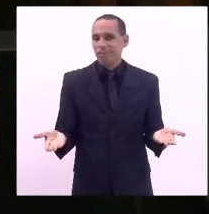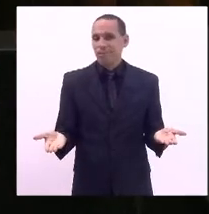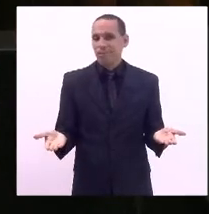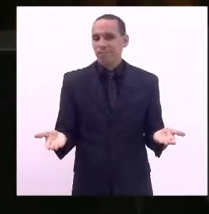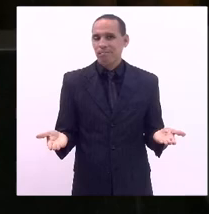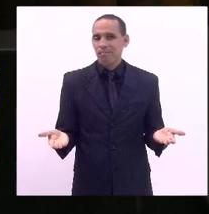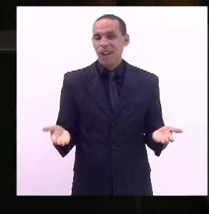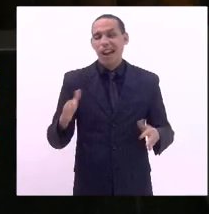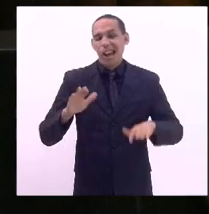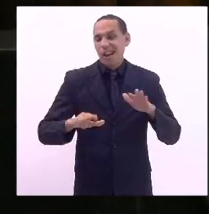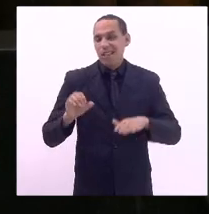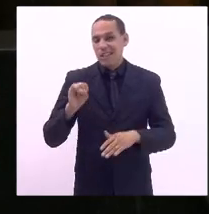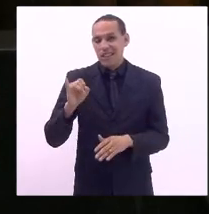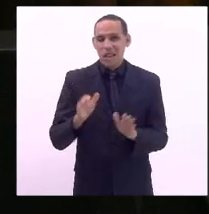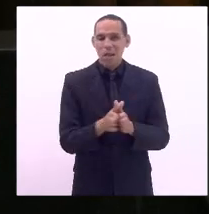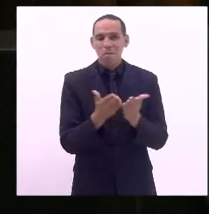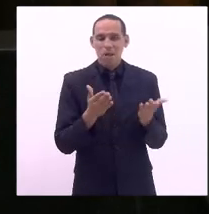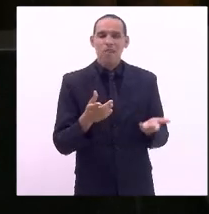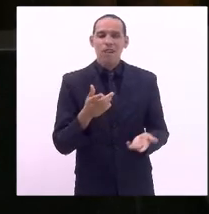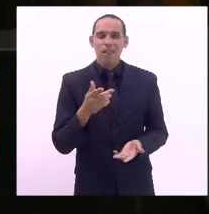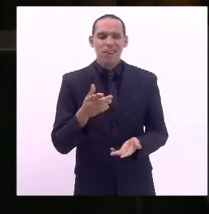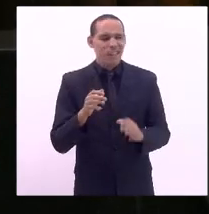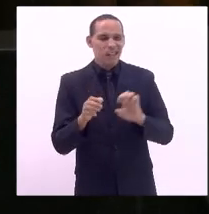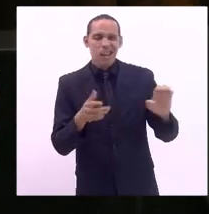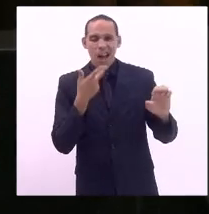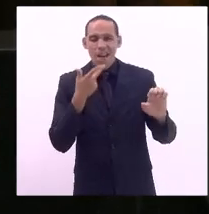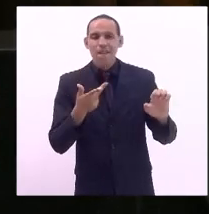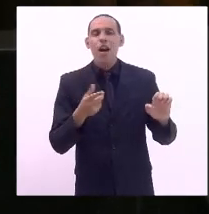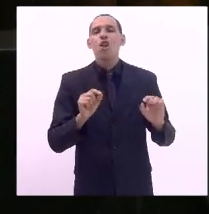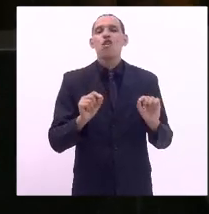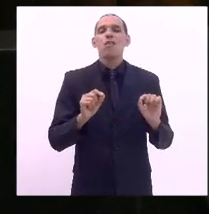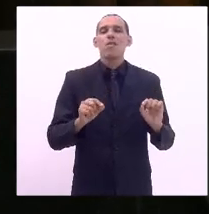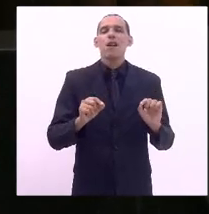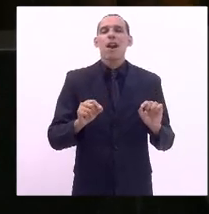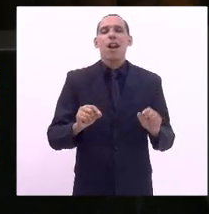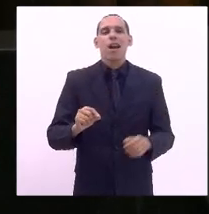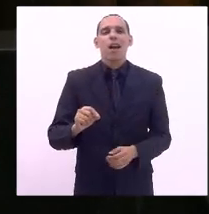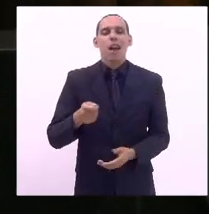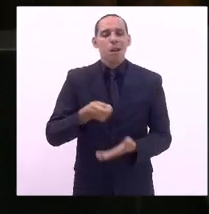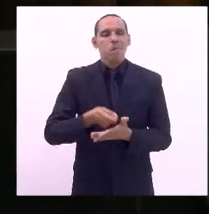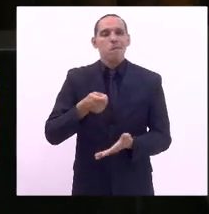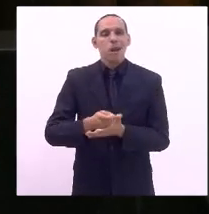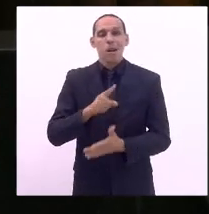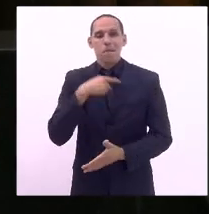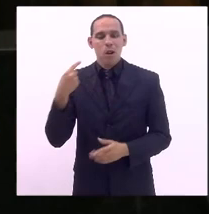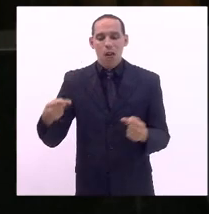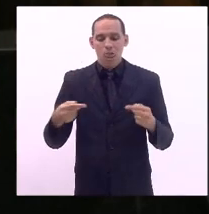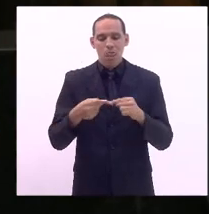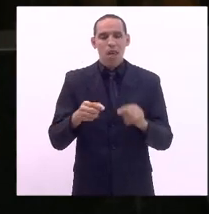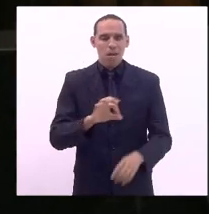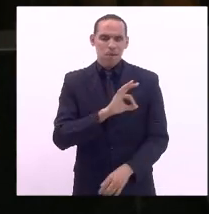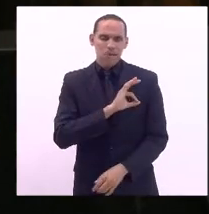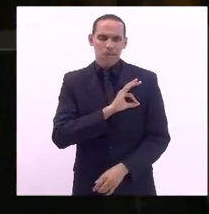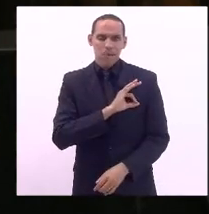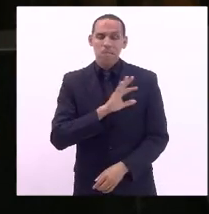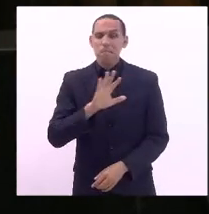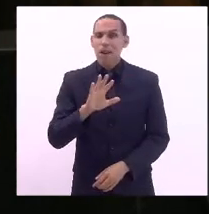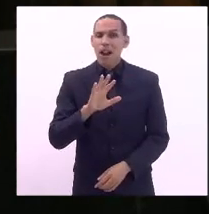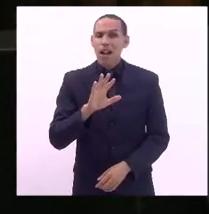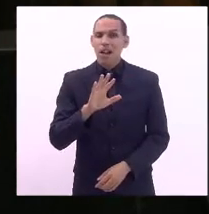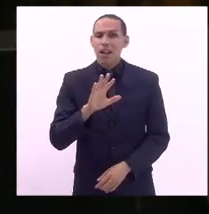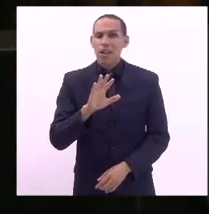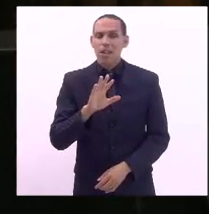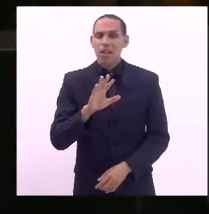tivesse, a esquerda adora de falar em pena de morte, vinculando a pena de morte à polícia. A única pena de